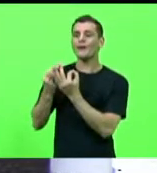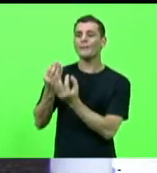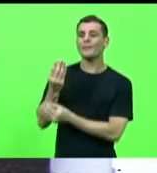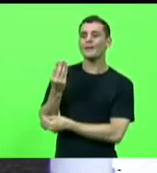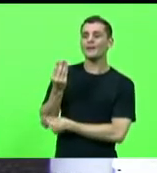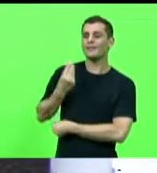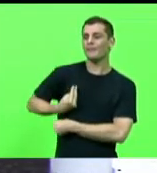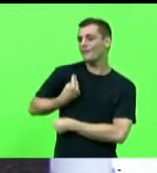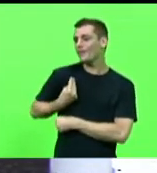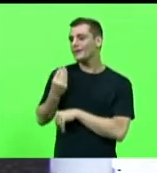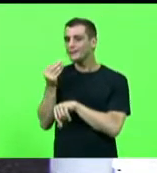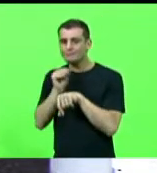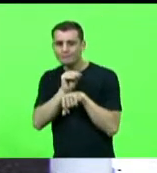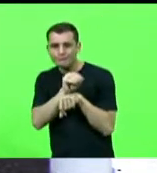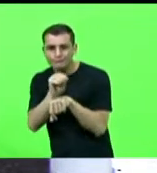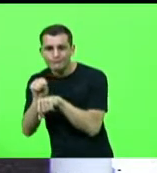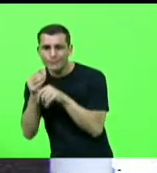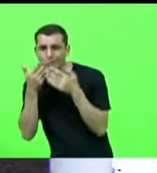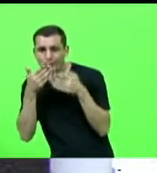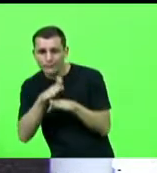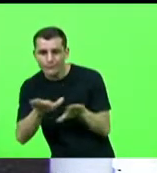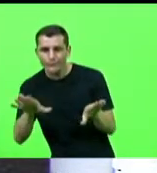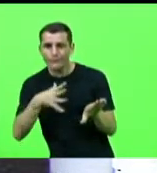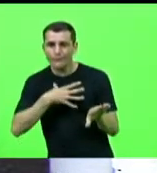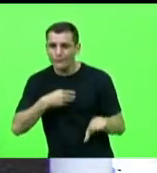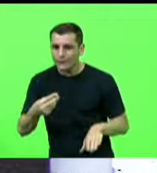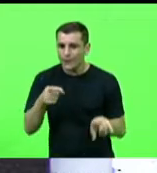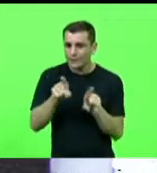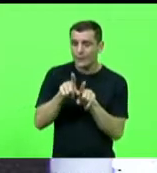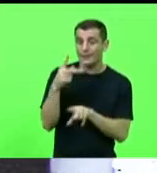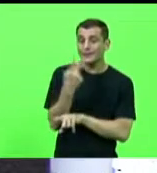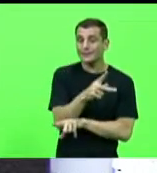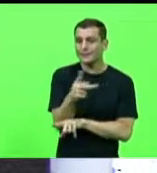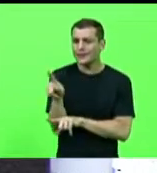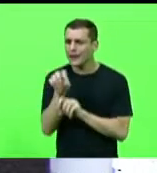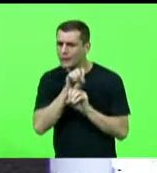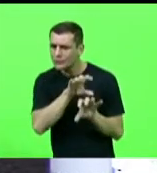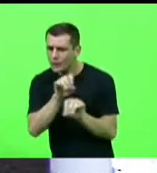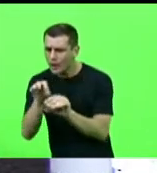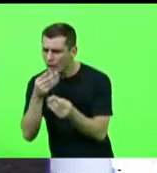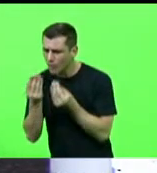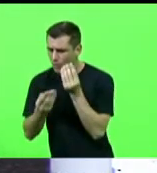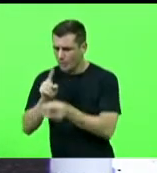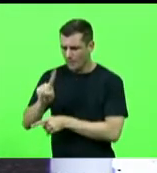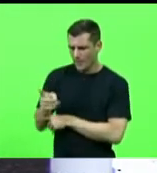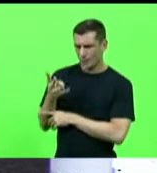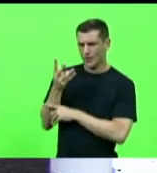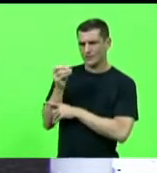filhos, programar a educação deles com salário de R$ 1.400.